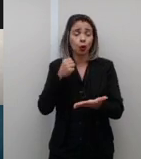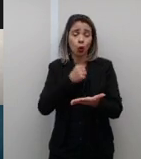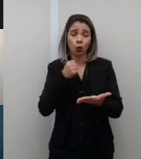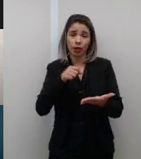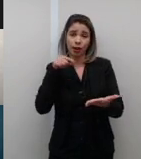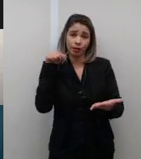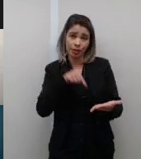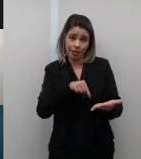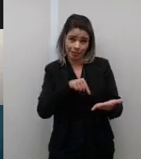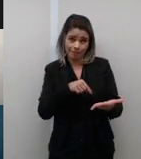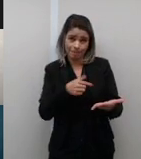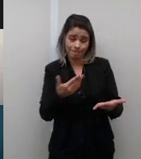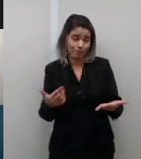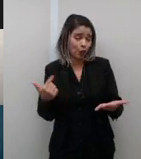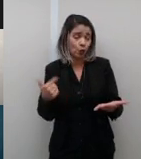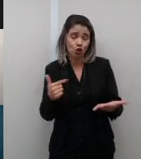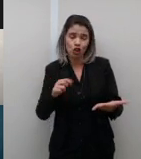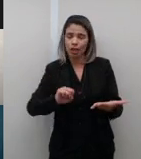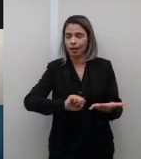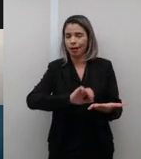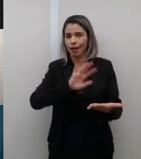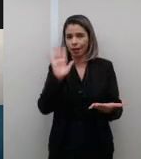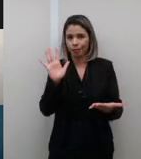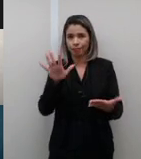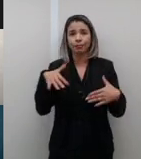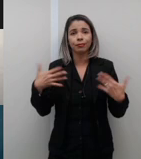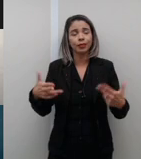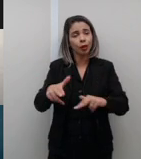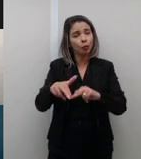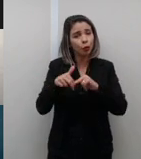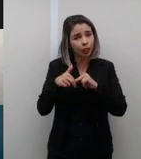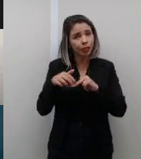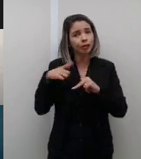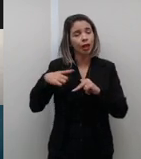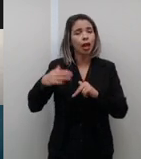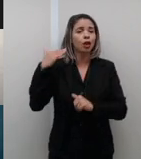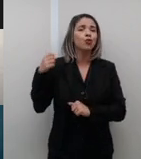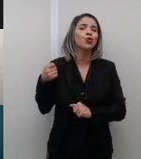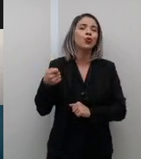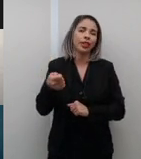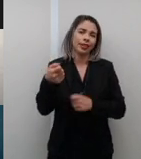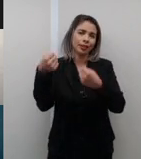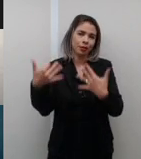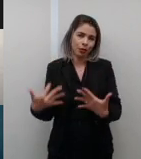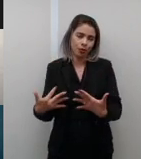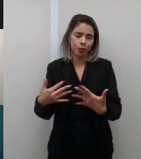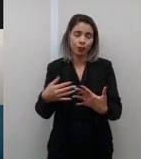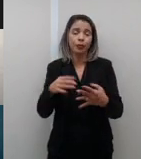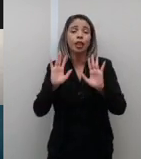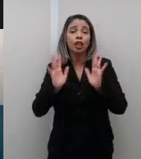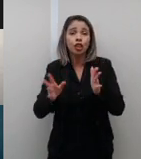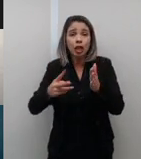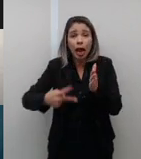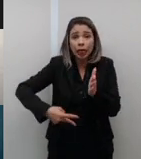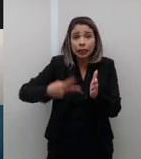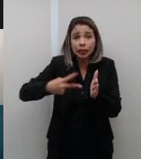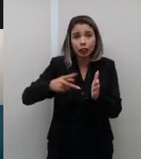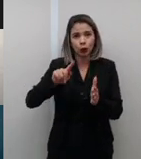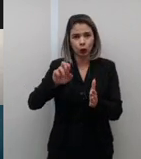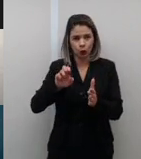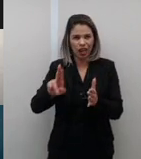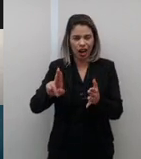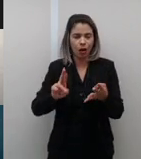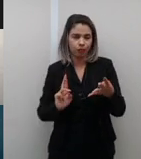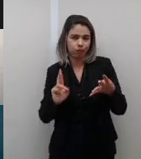administrativo. Então, foi isso que disse o juiz. Em segunda instância, havendo apelação da